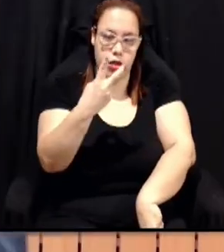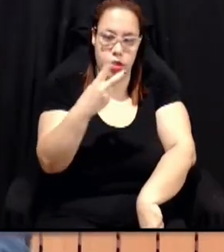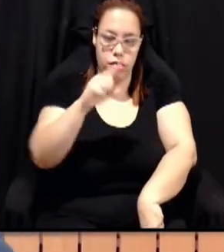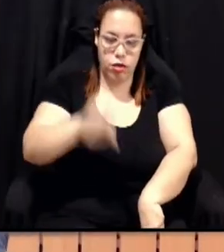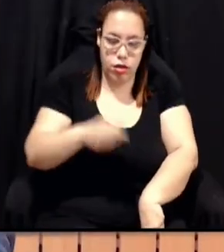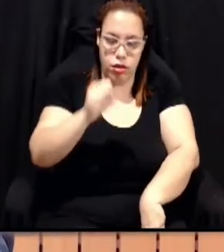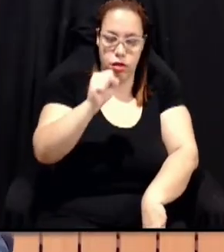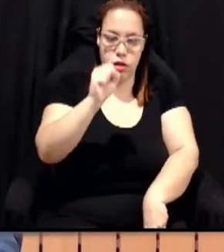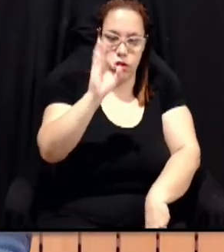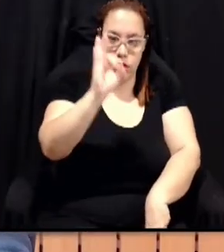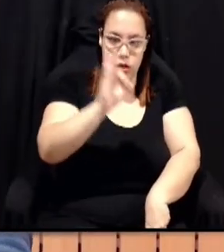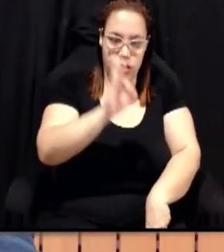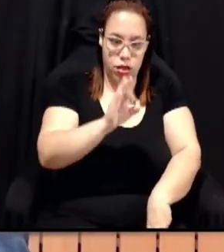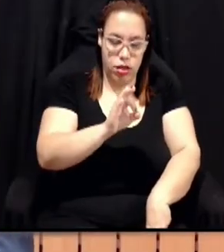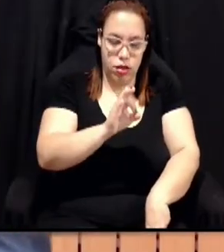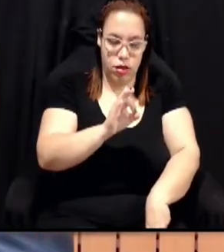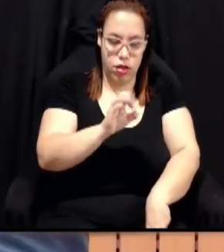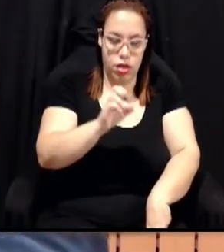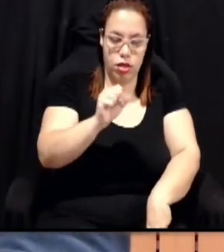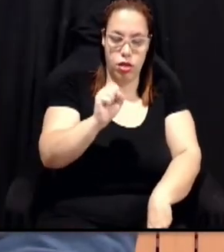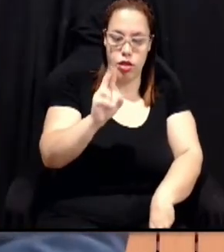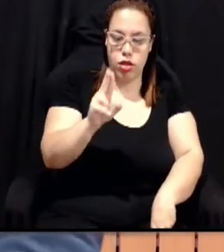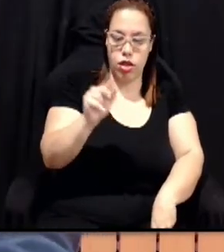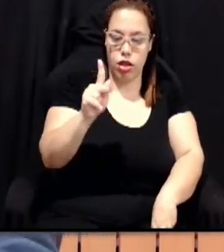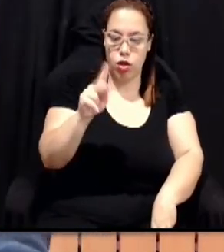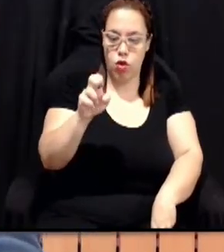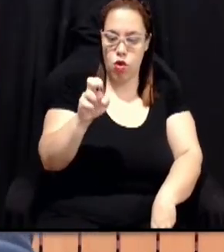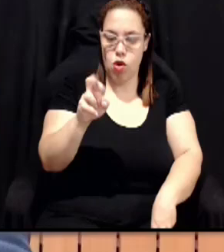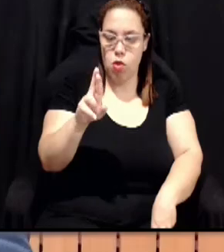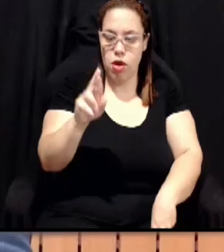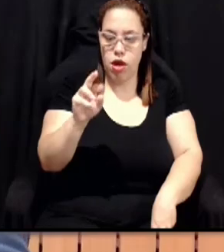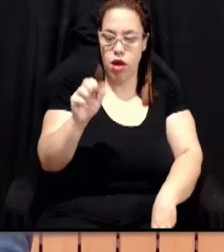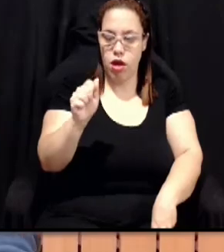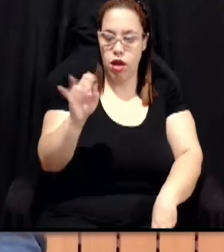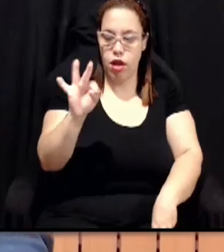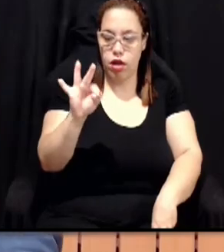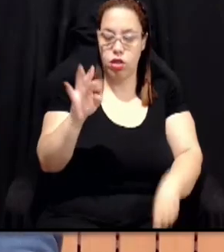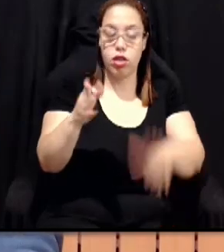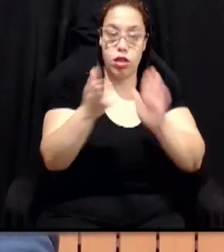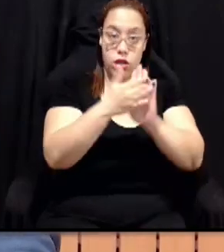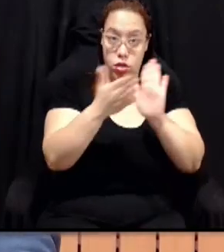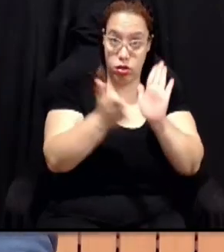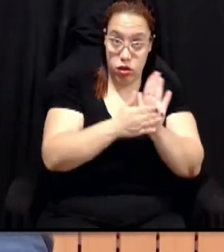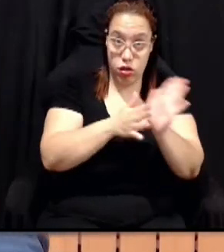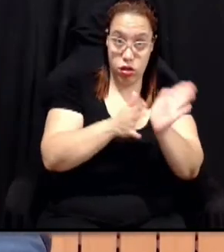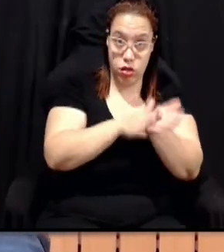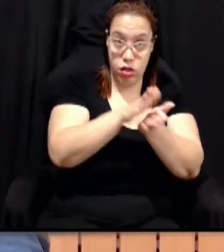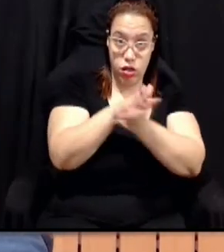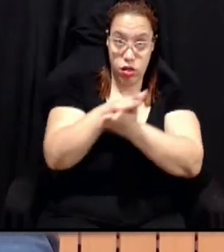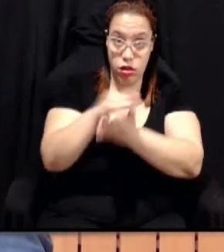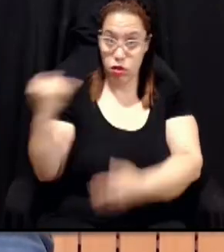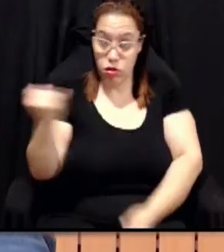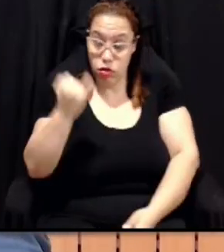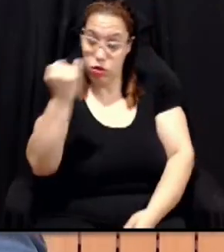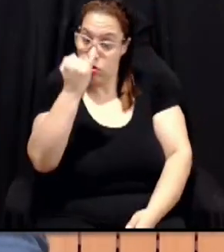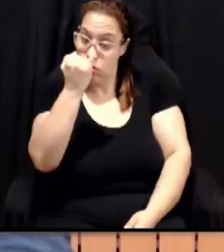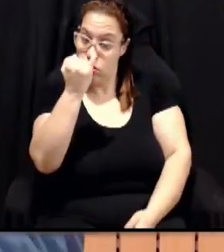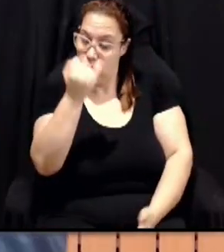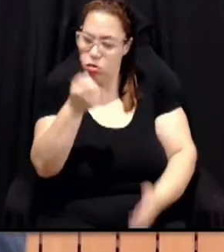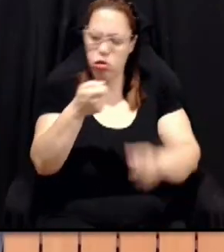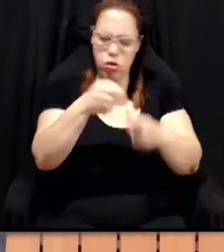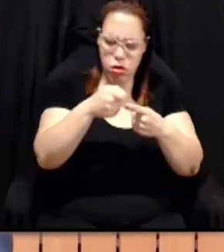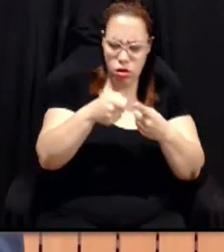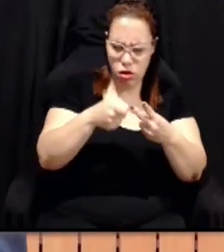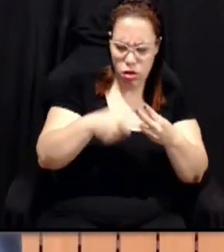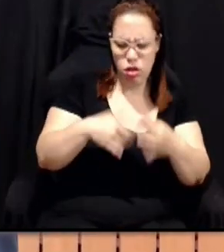12,85% de superávit nas suas contas. Importante salientar também que todos os quesitos em termos de